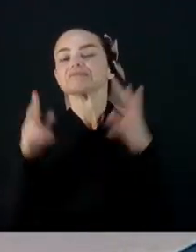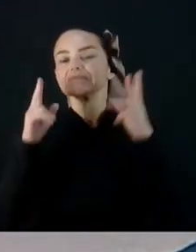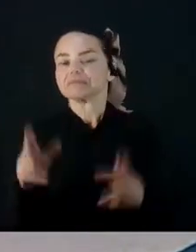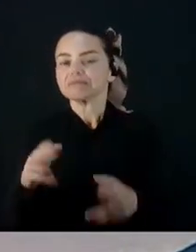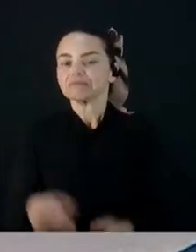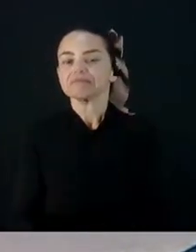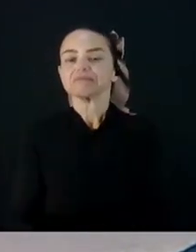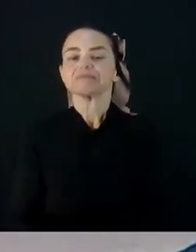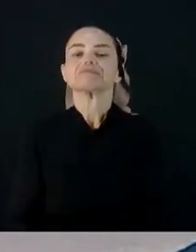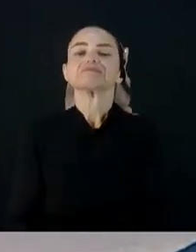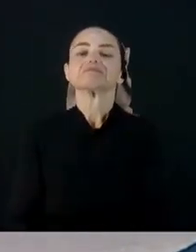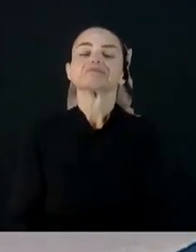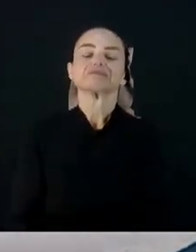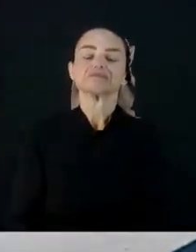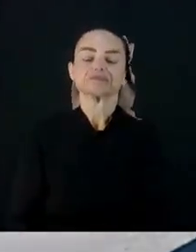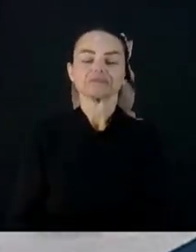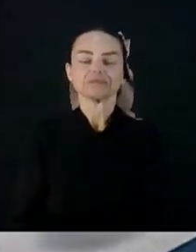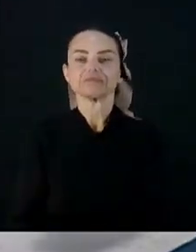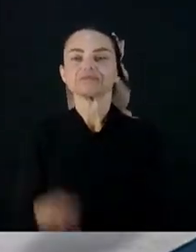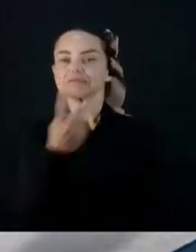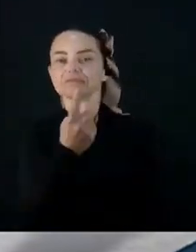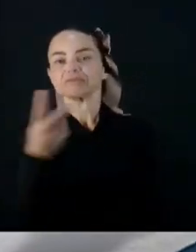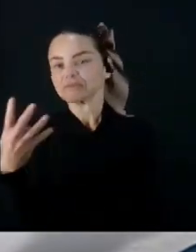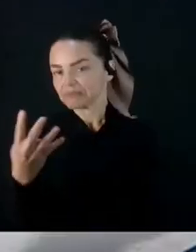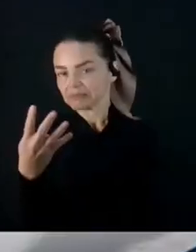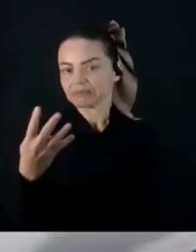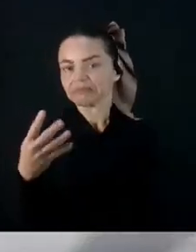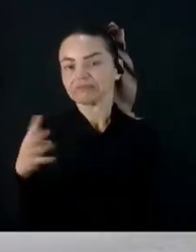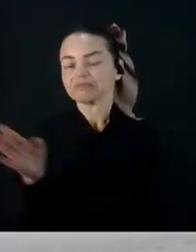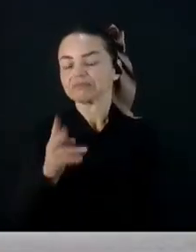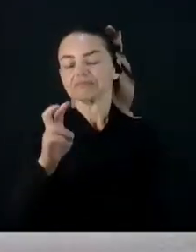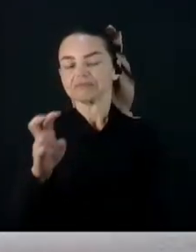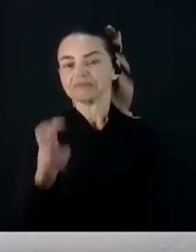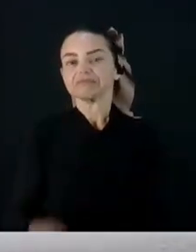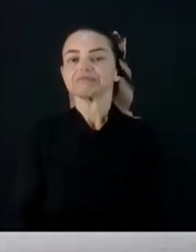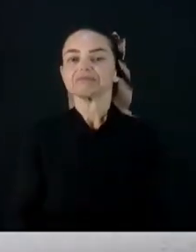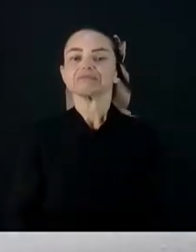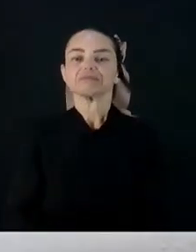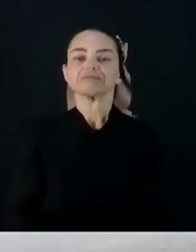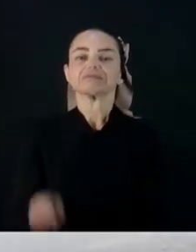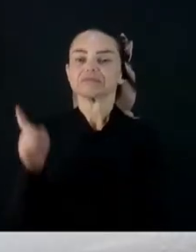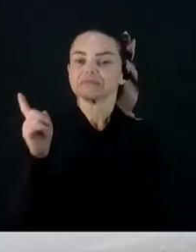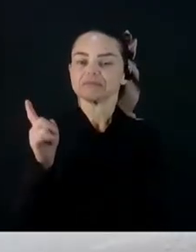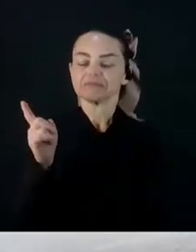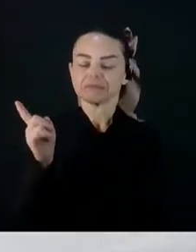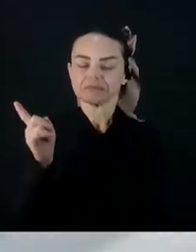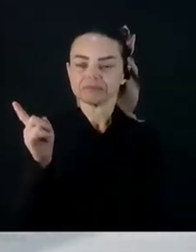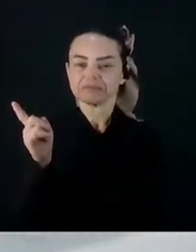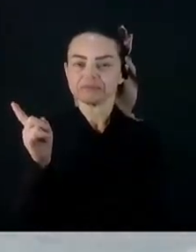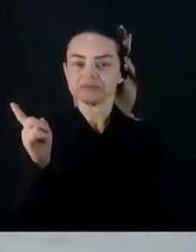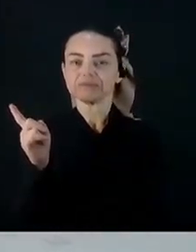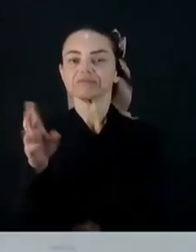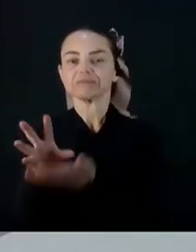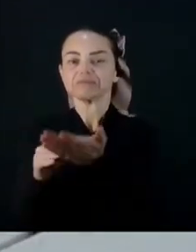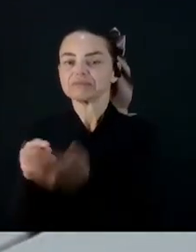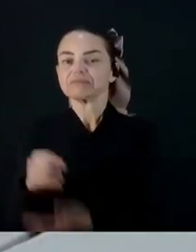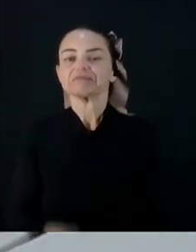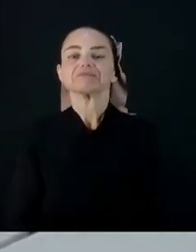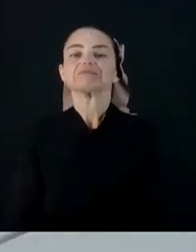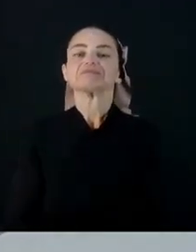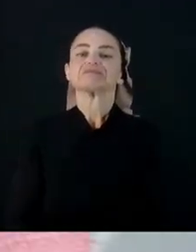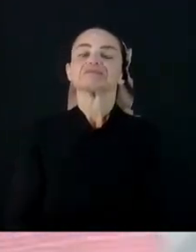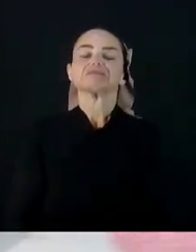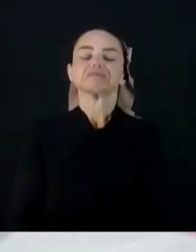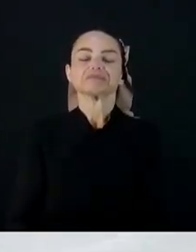2 pecinhas de 14 por 5. Dobra 1 centímetro de cada lado das 2 pecinhas. Uhum. Mede para ver se elas